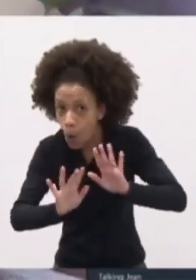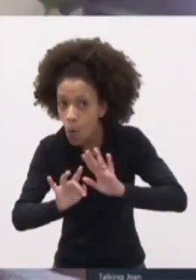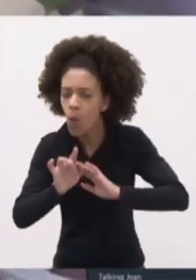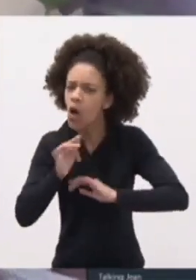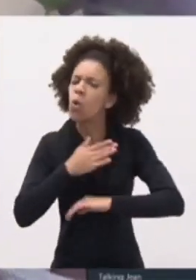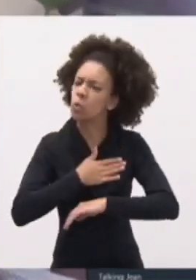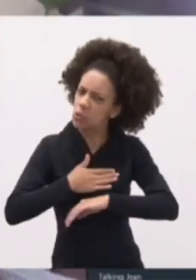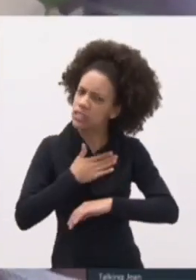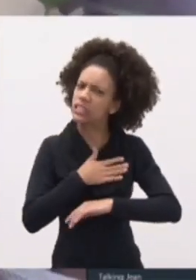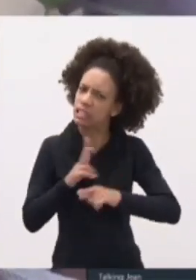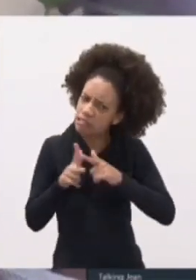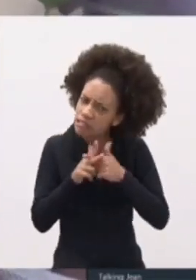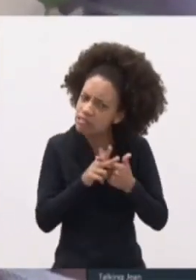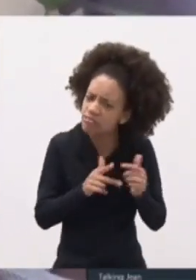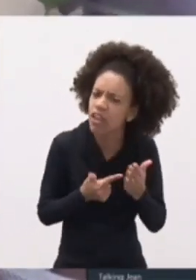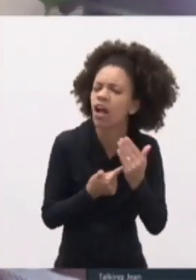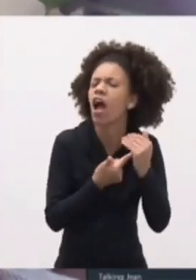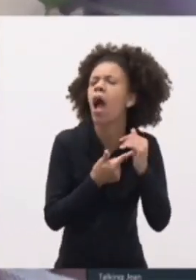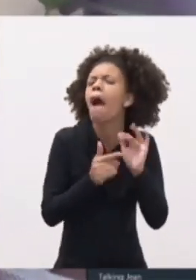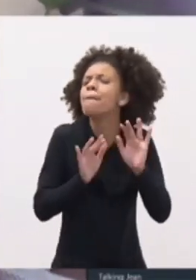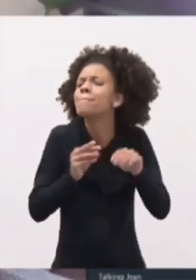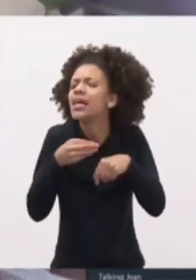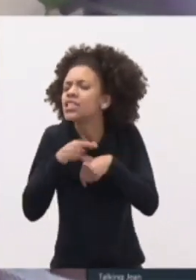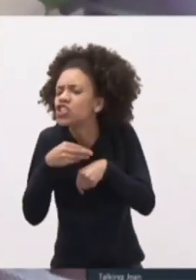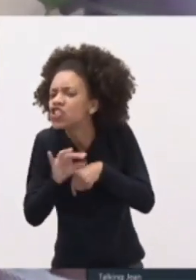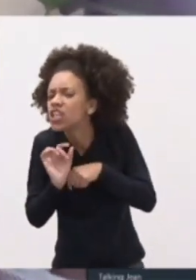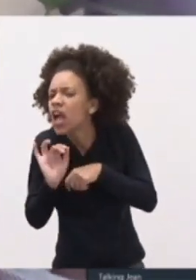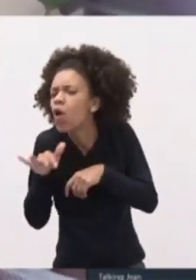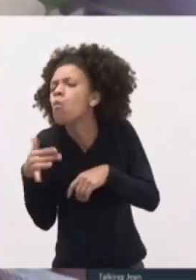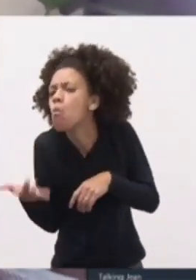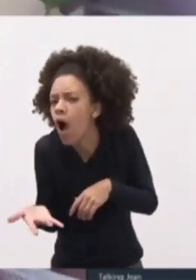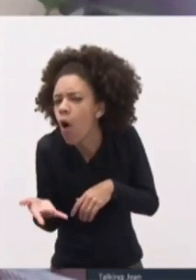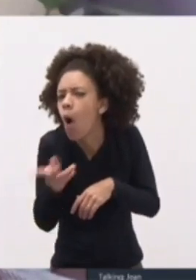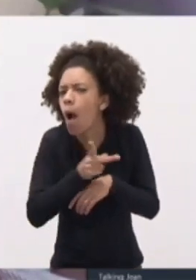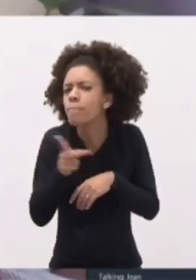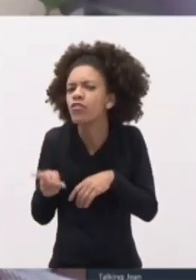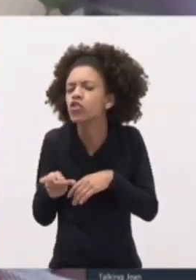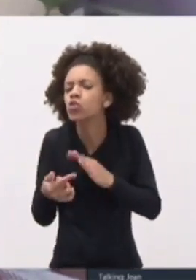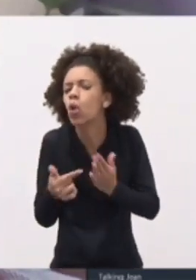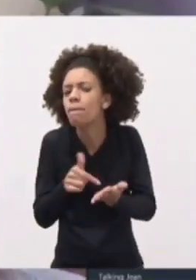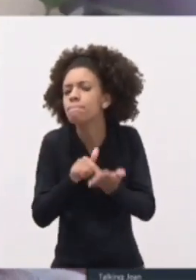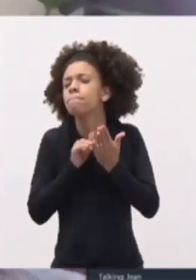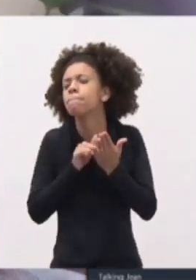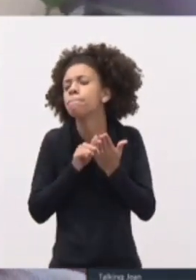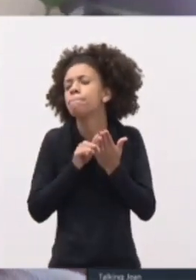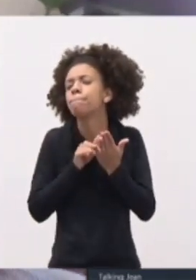ferramenta e queria perguntar quais dicas o professor tem para oferecer